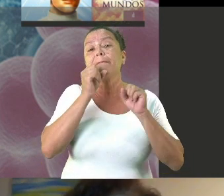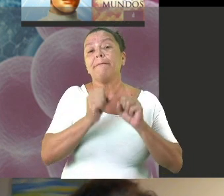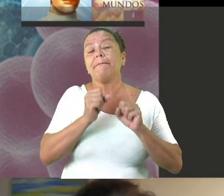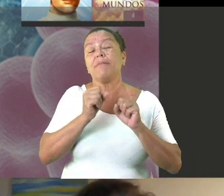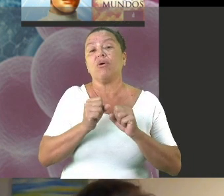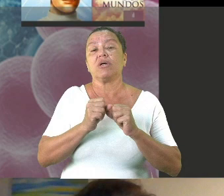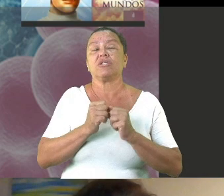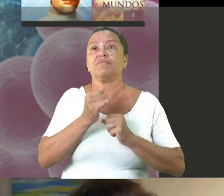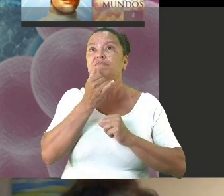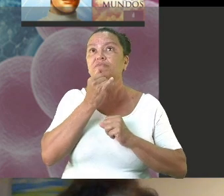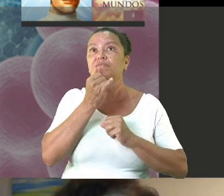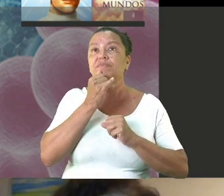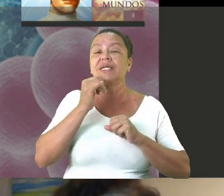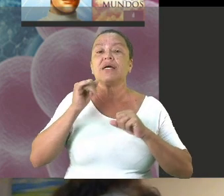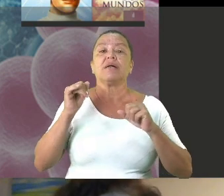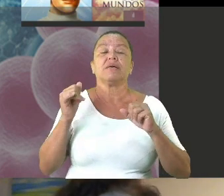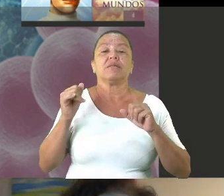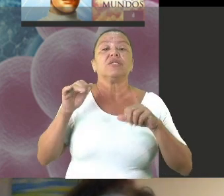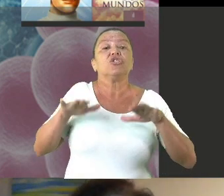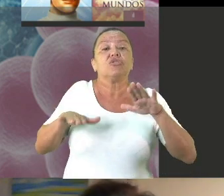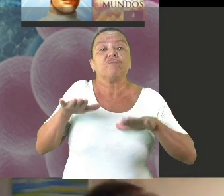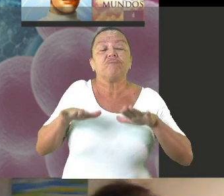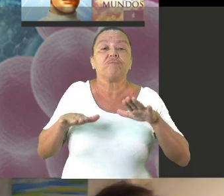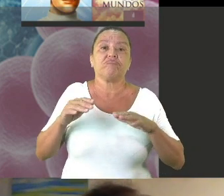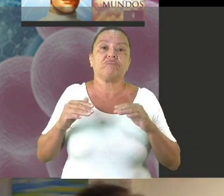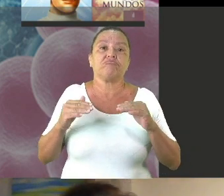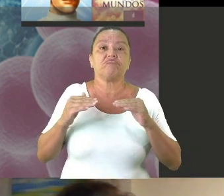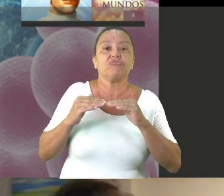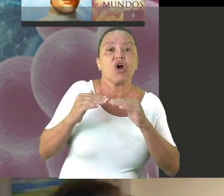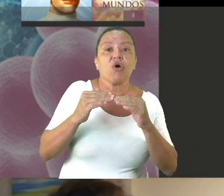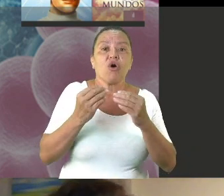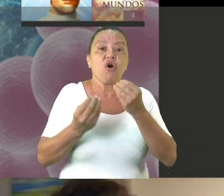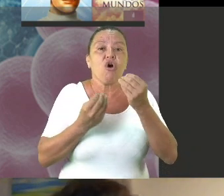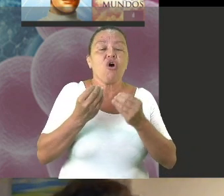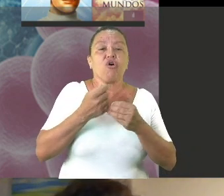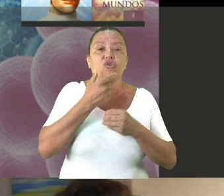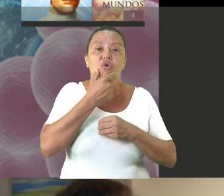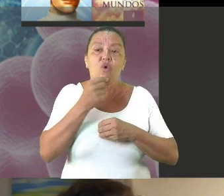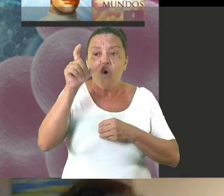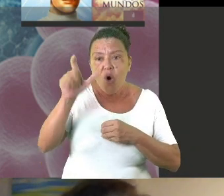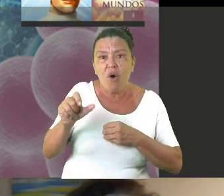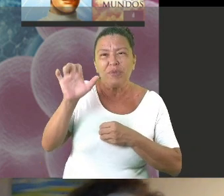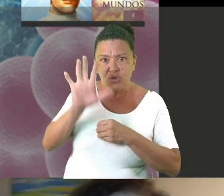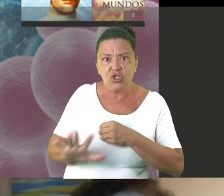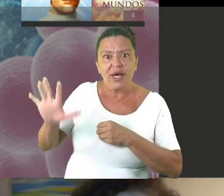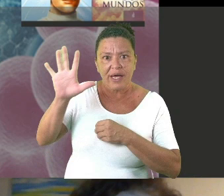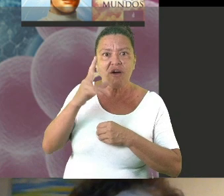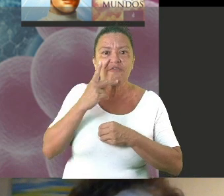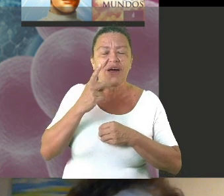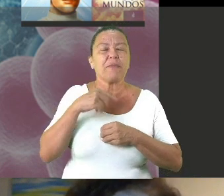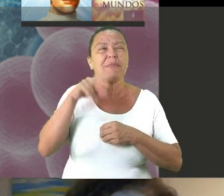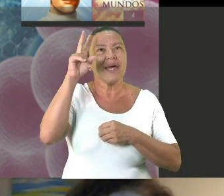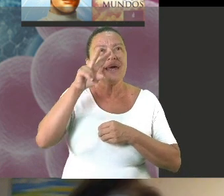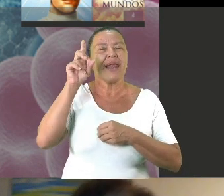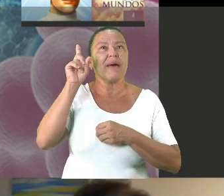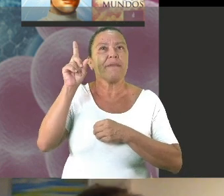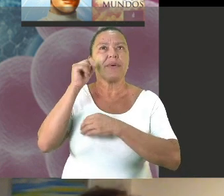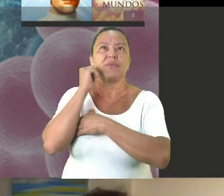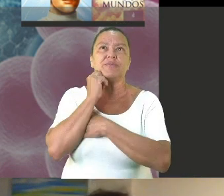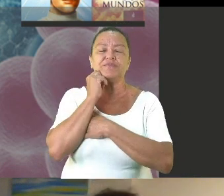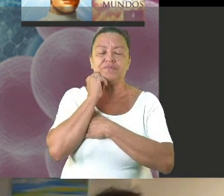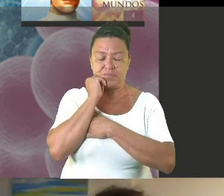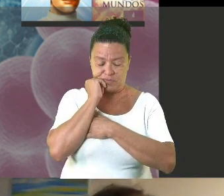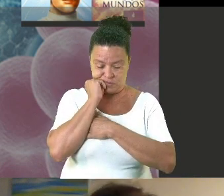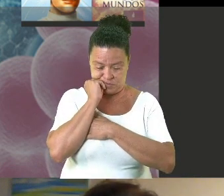ser, de acordo com a conduta do homem, ser atenuadas. Isso me lembra aquele caso